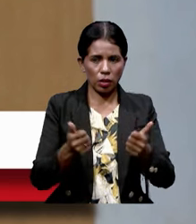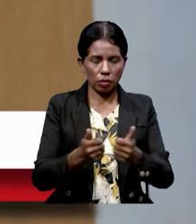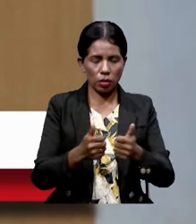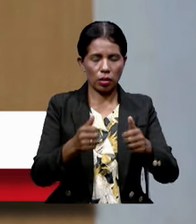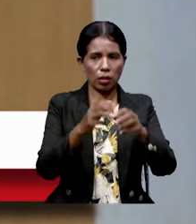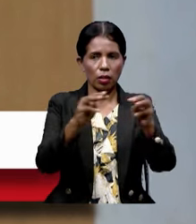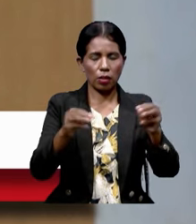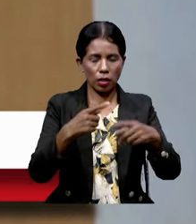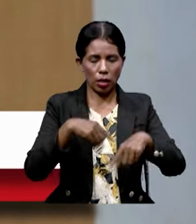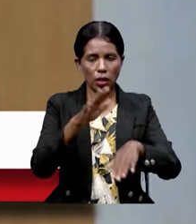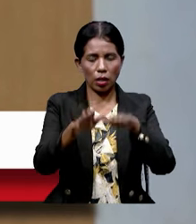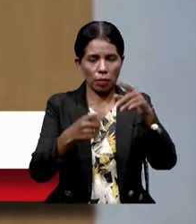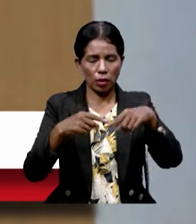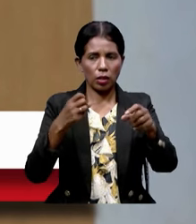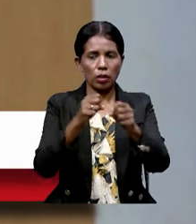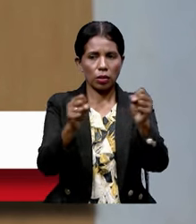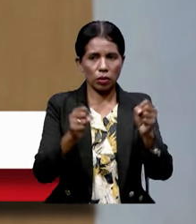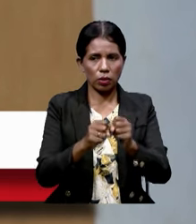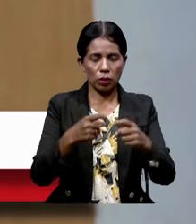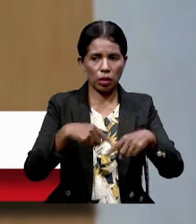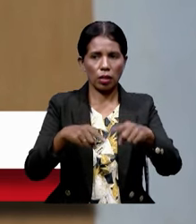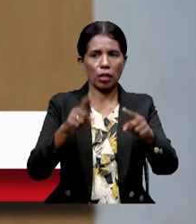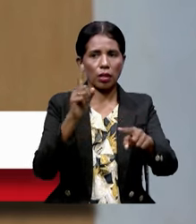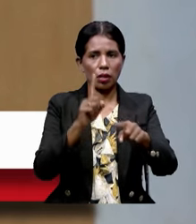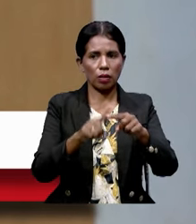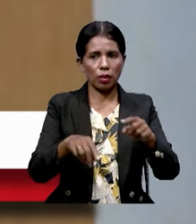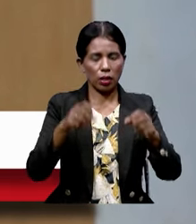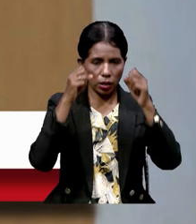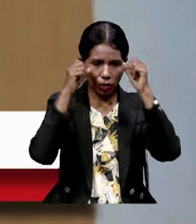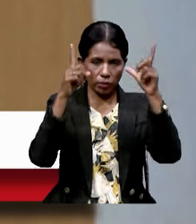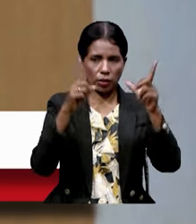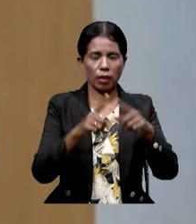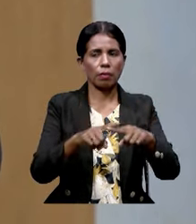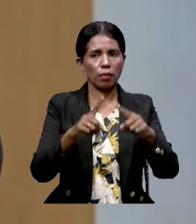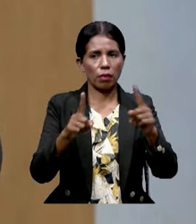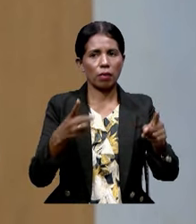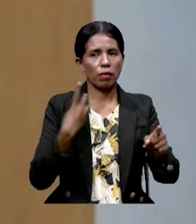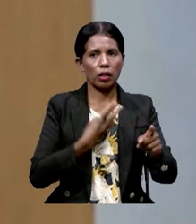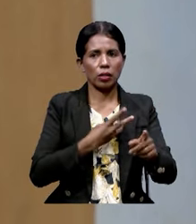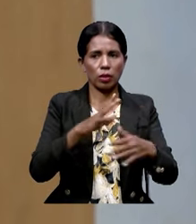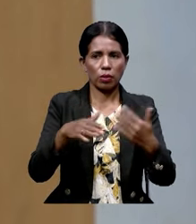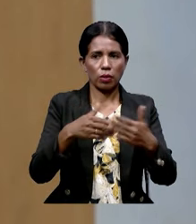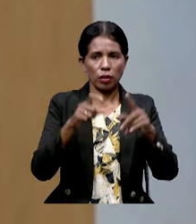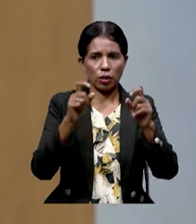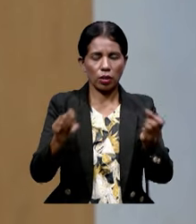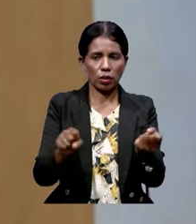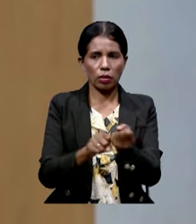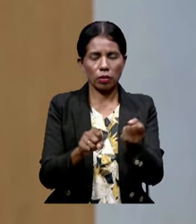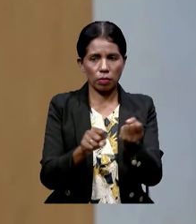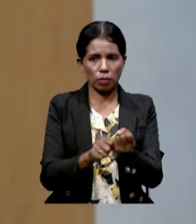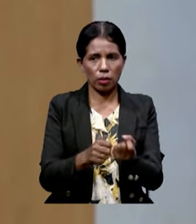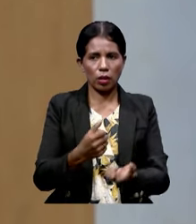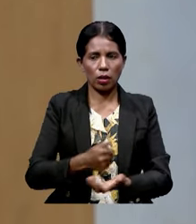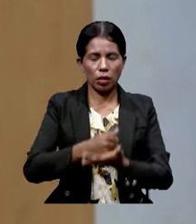tumba itani suco, lá o tumba itani aldeia cari, lá bela hak fodak. Mas bem, ita roto tem que contribuir.